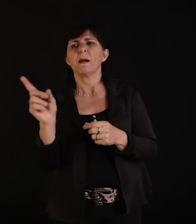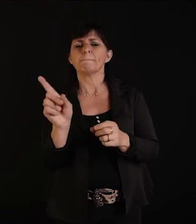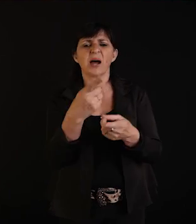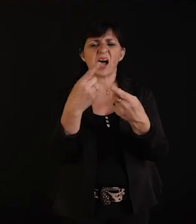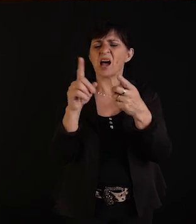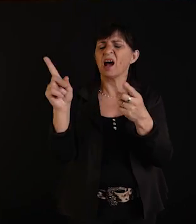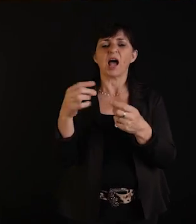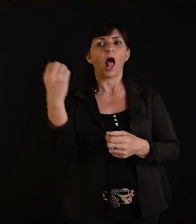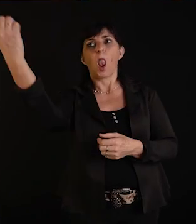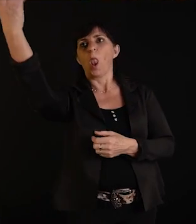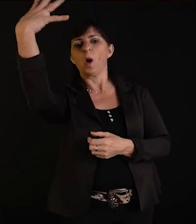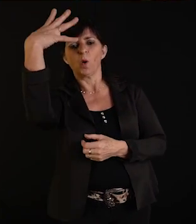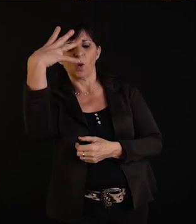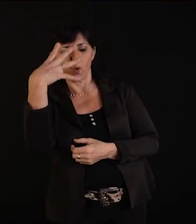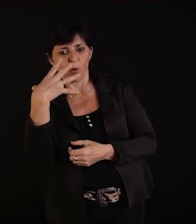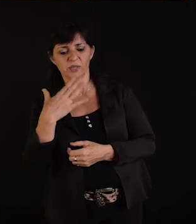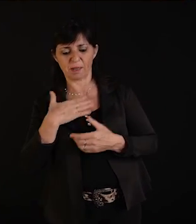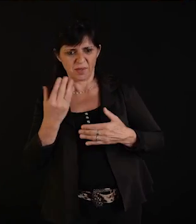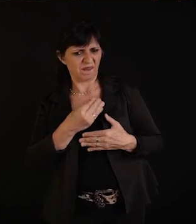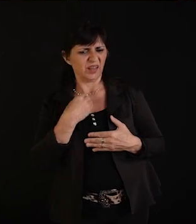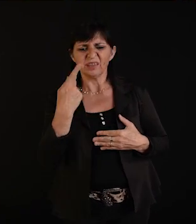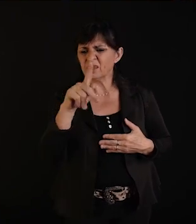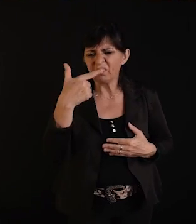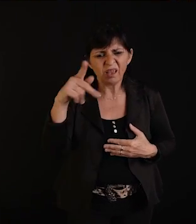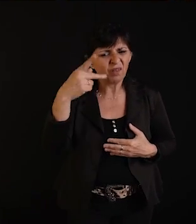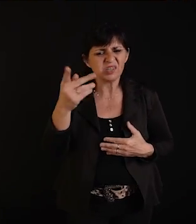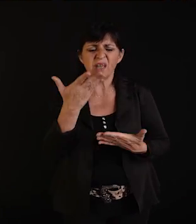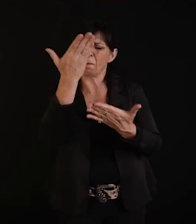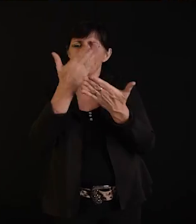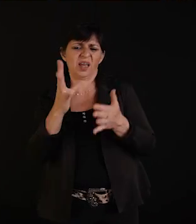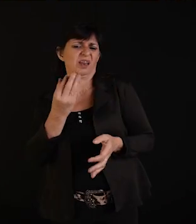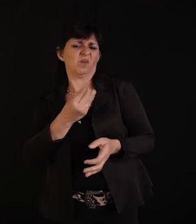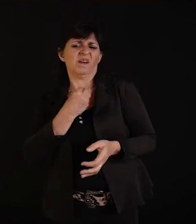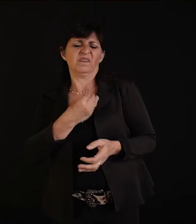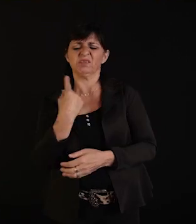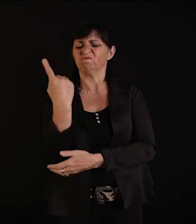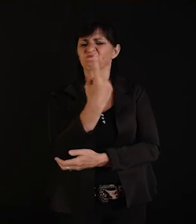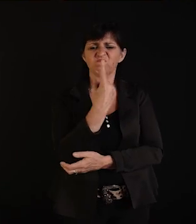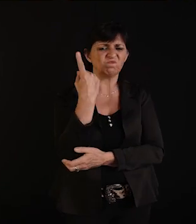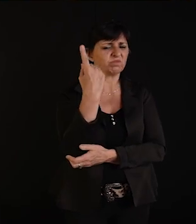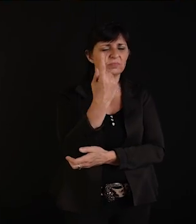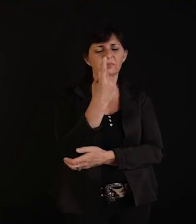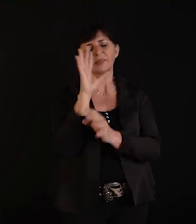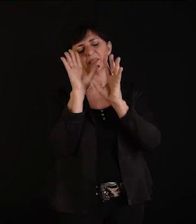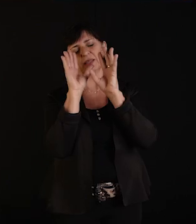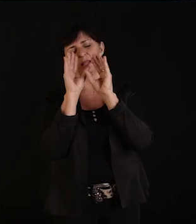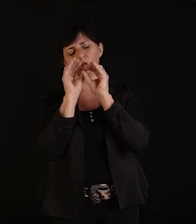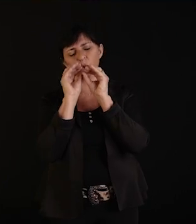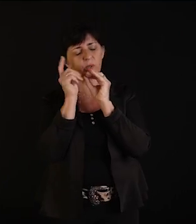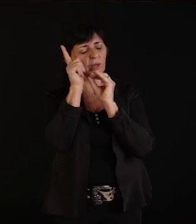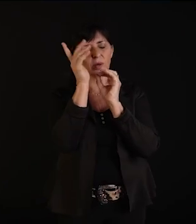viver. Eu senti, não sou ninguém, sou mais uma solidão, passando noites em